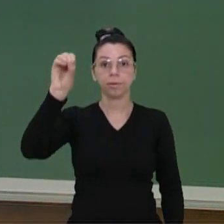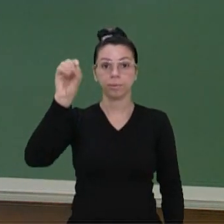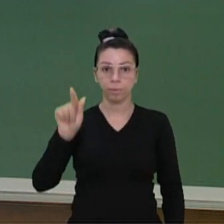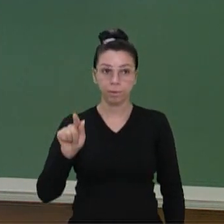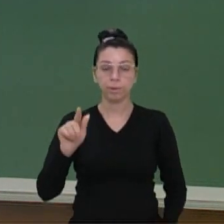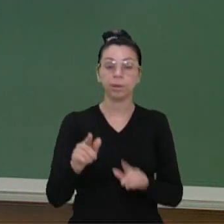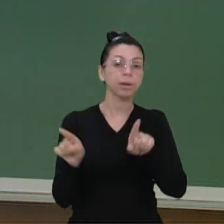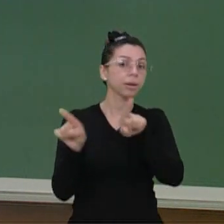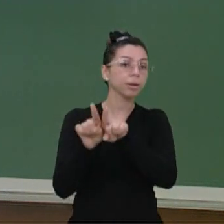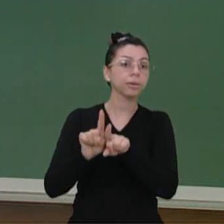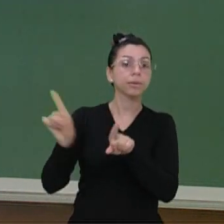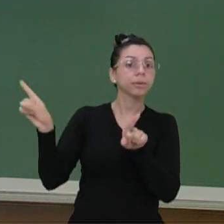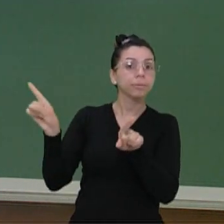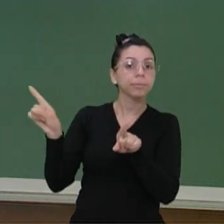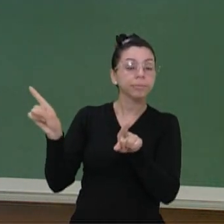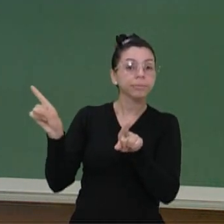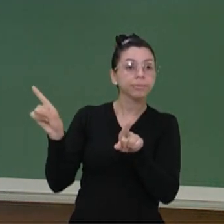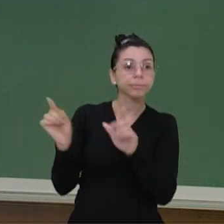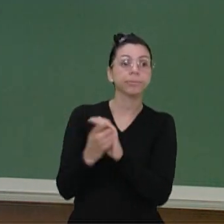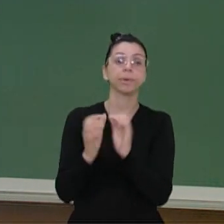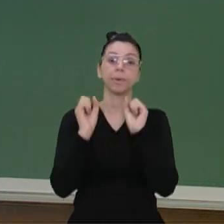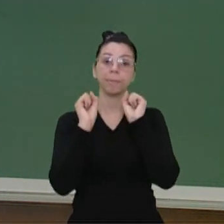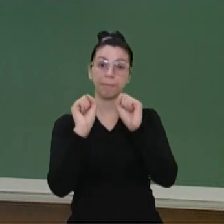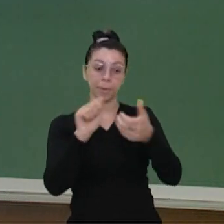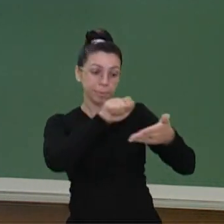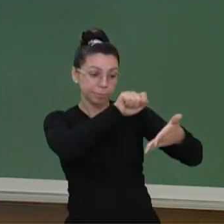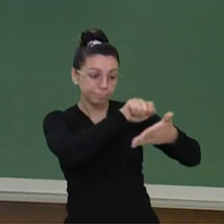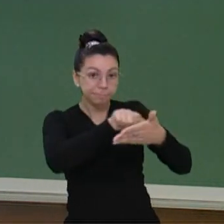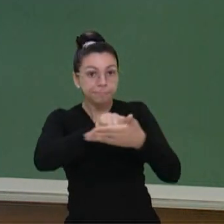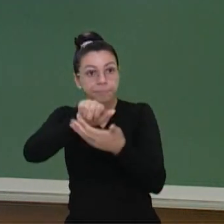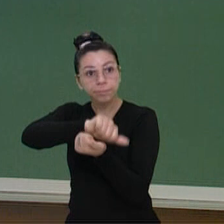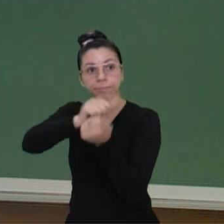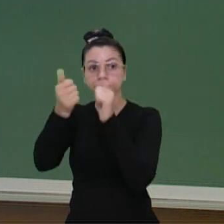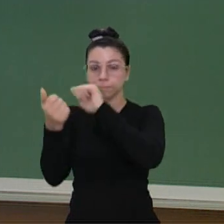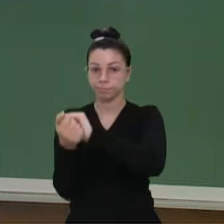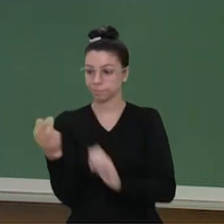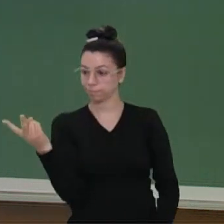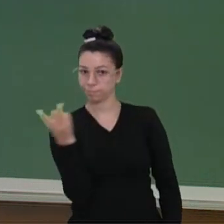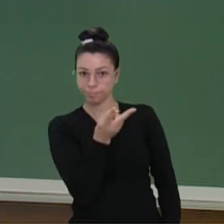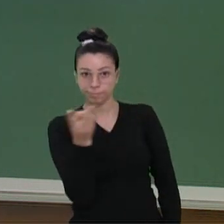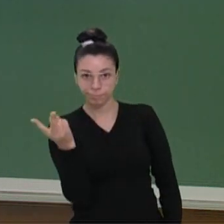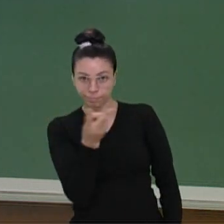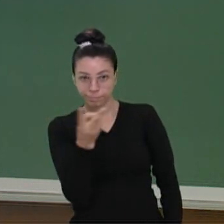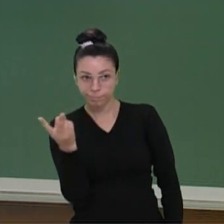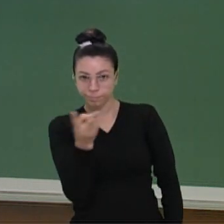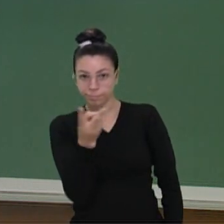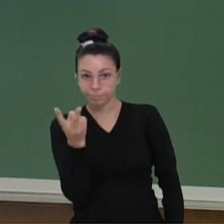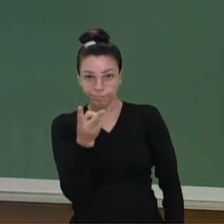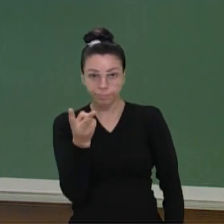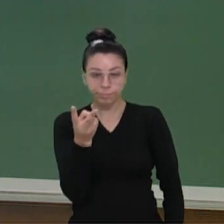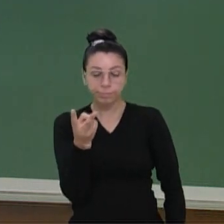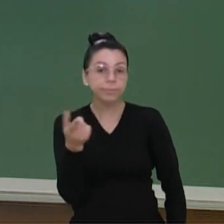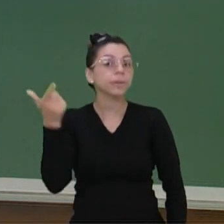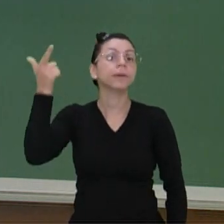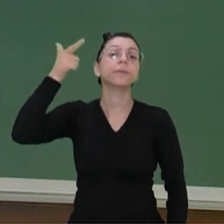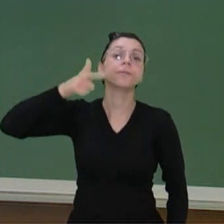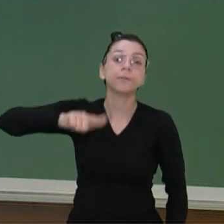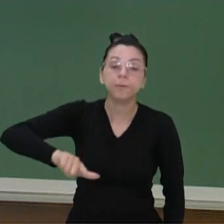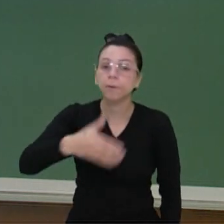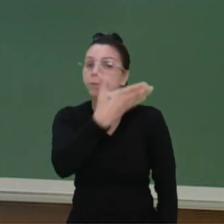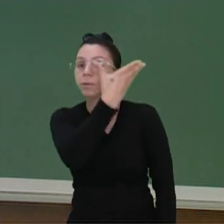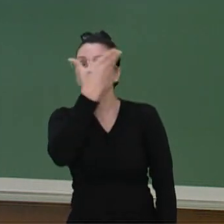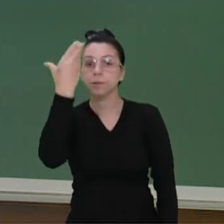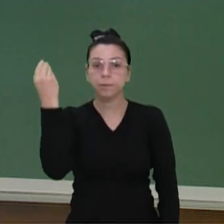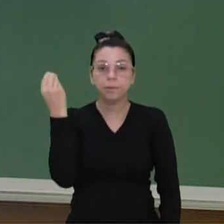caso também, a gente pode reescrever os dois. E aí, de novo,